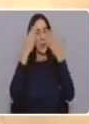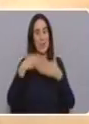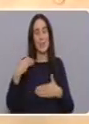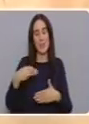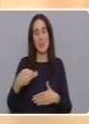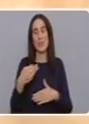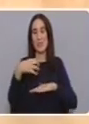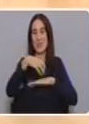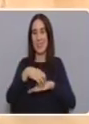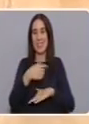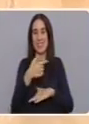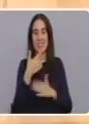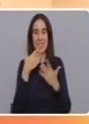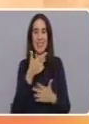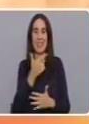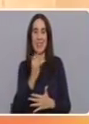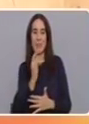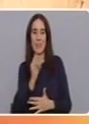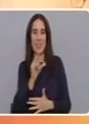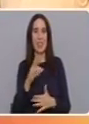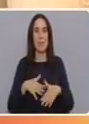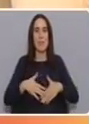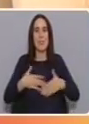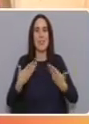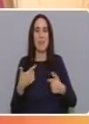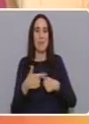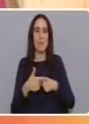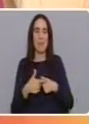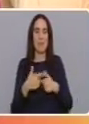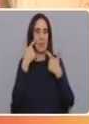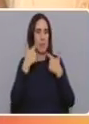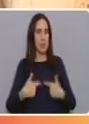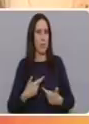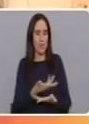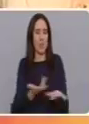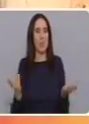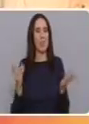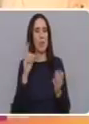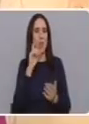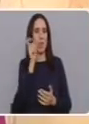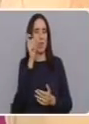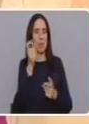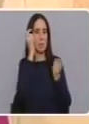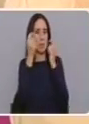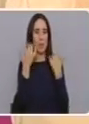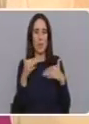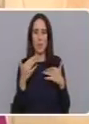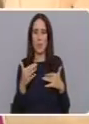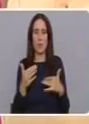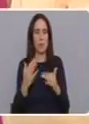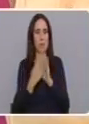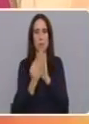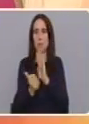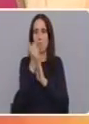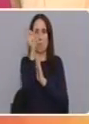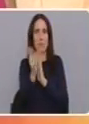Tivoli. Portanto, é uma emoção chegar a este momento da desfilhada e representar aquela mulher que é incrível, como uma diva